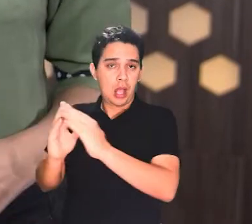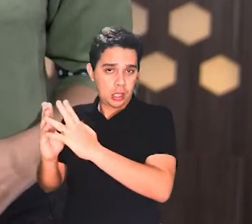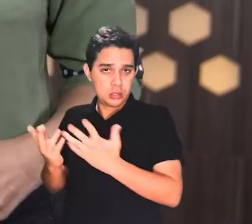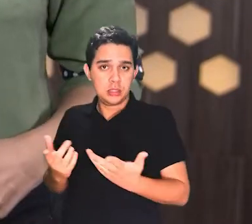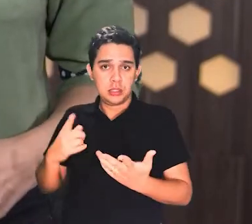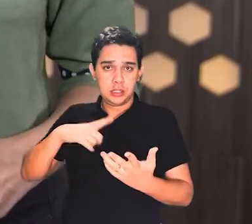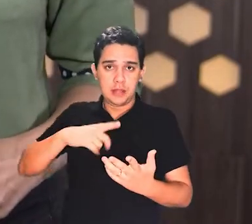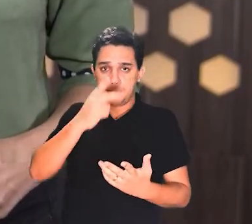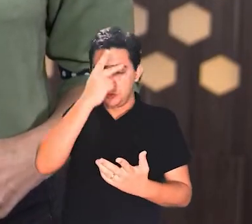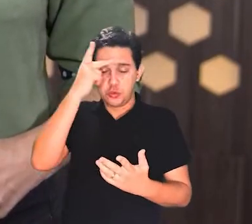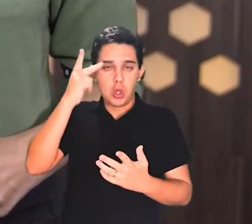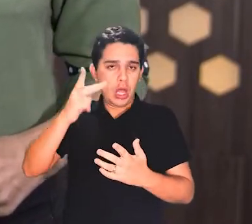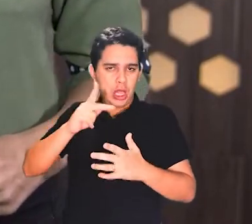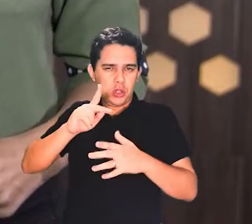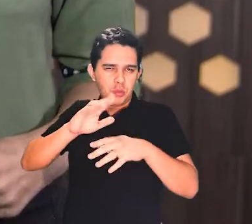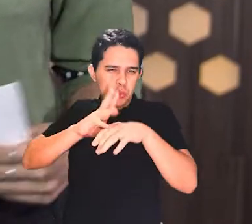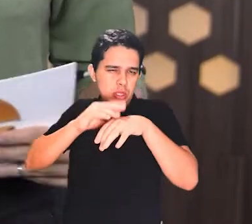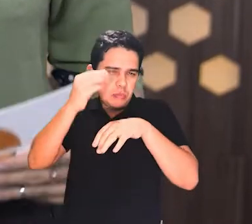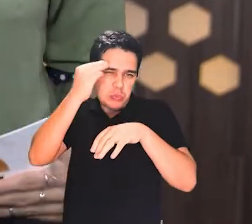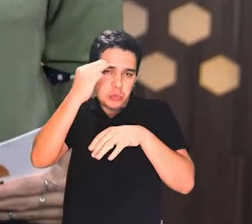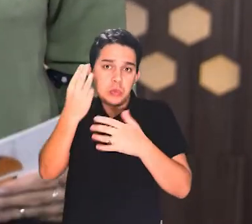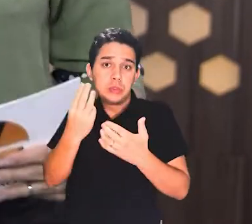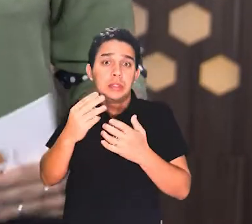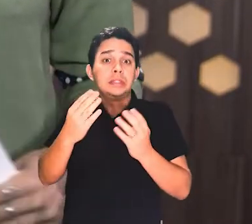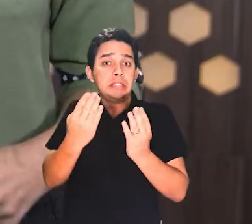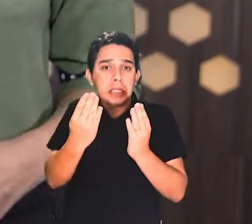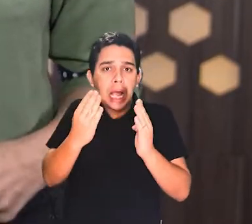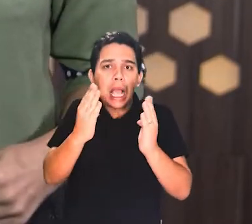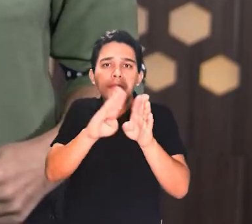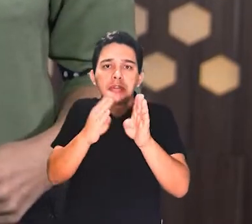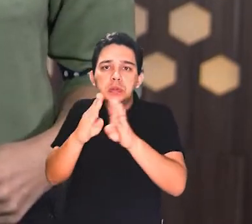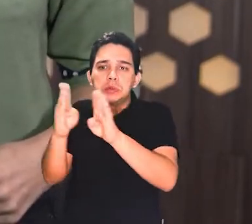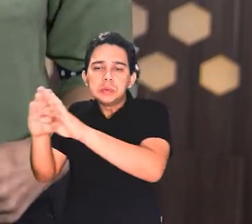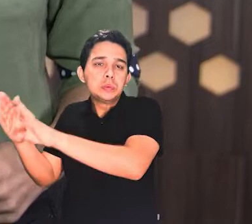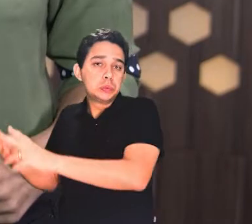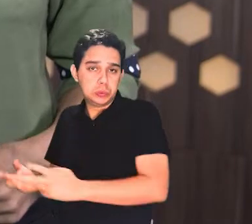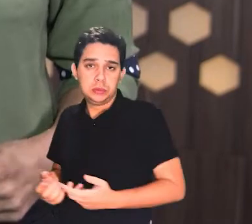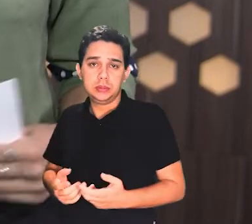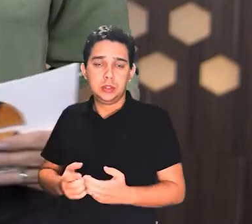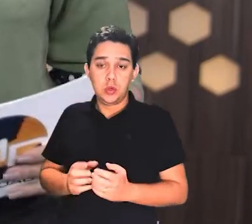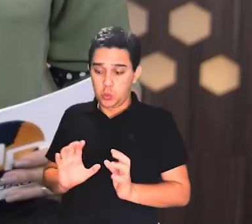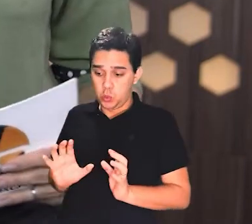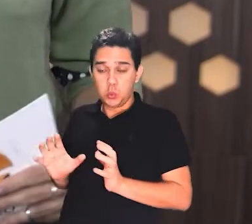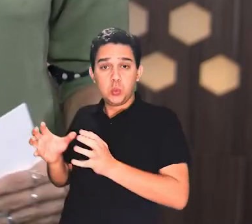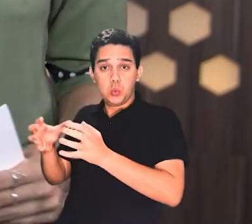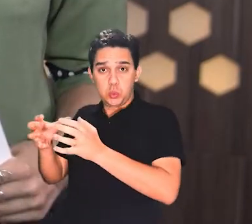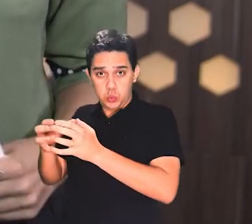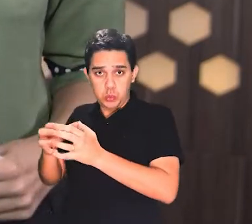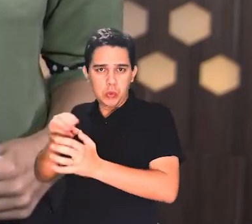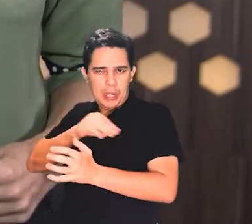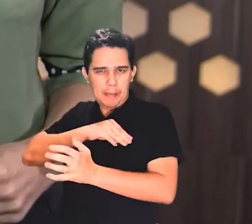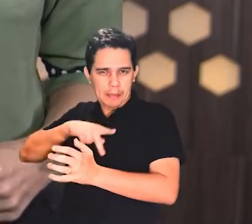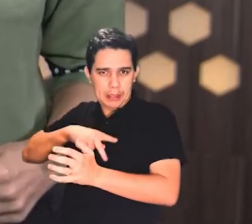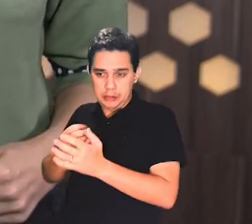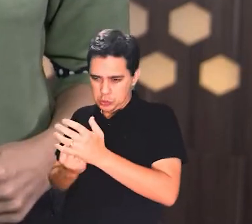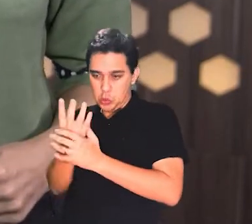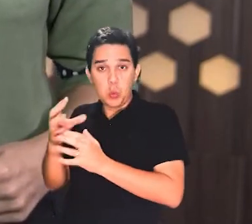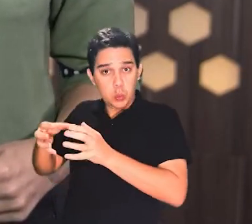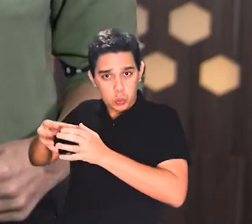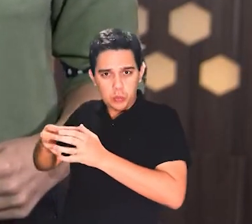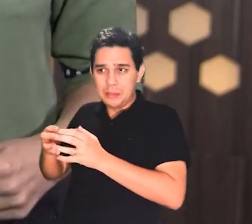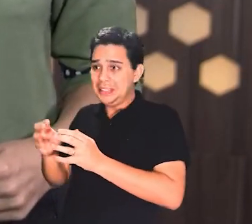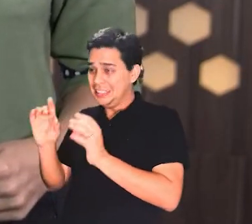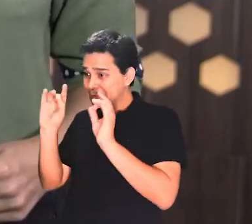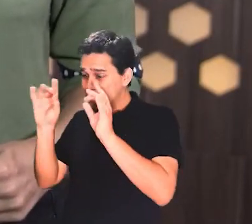e adultos com deficiência. No final de março, o órgão criou uma força-tarefa voltada especificamente para essa